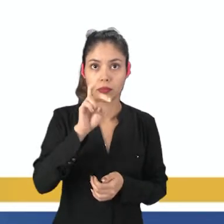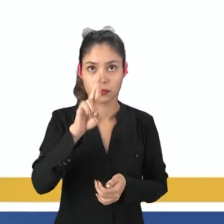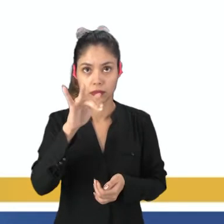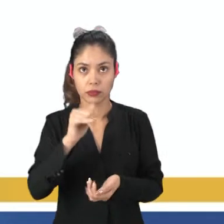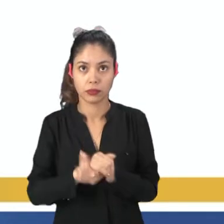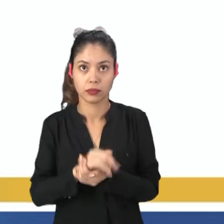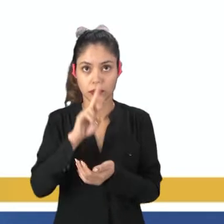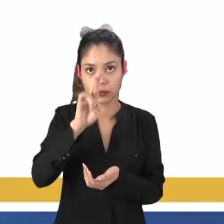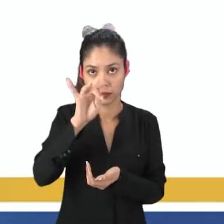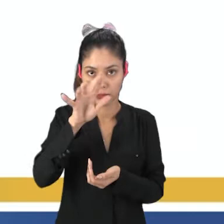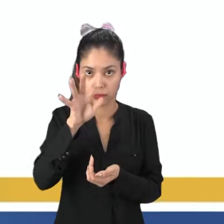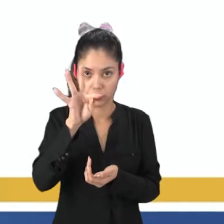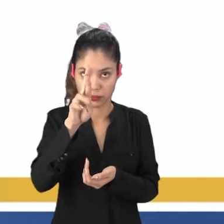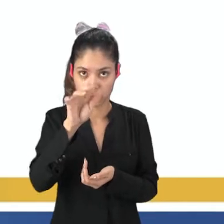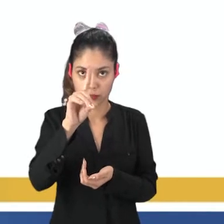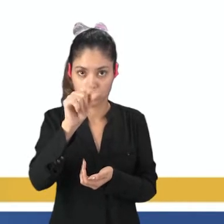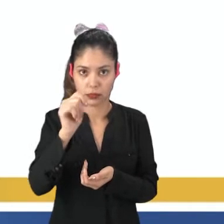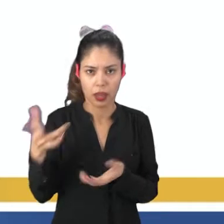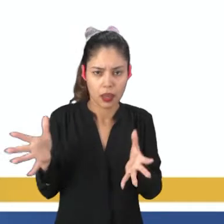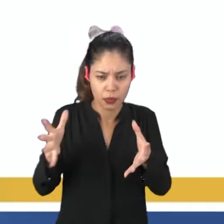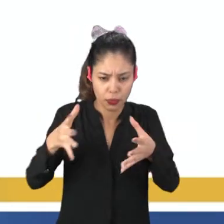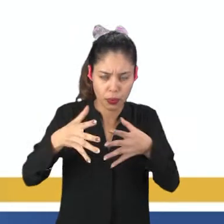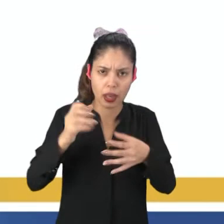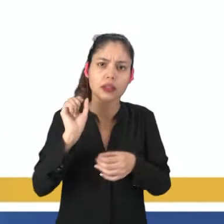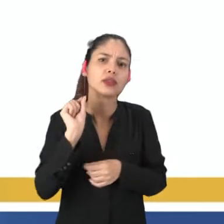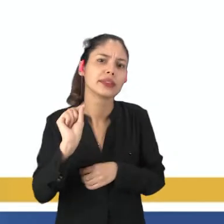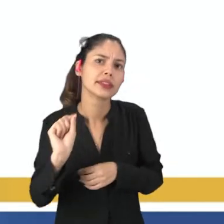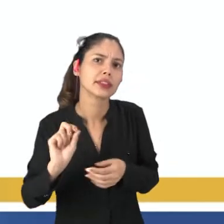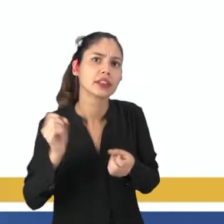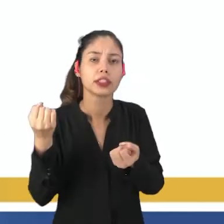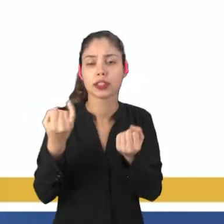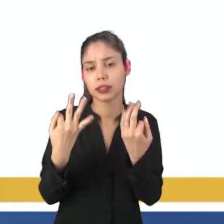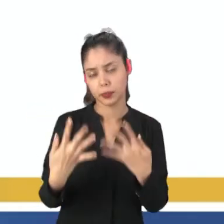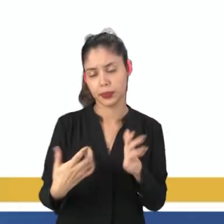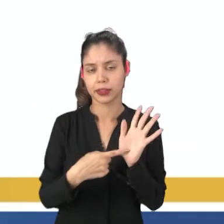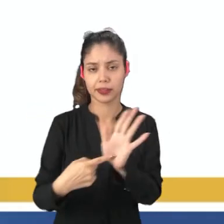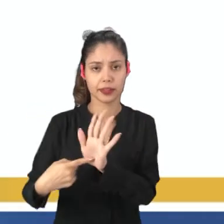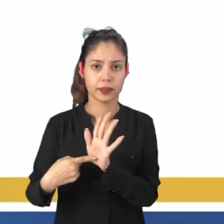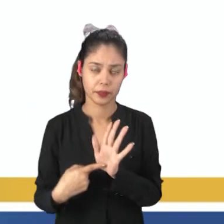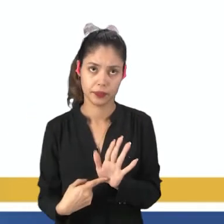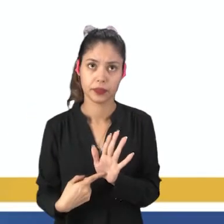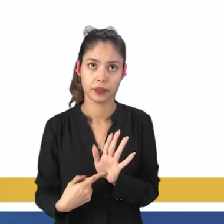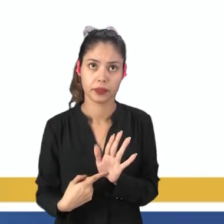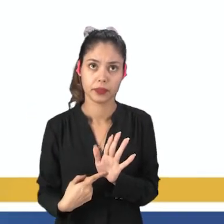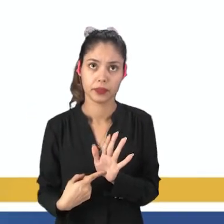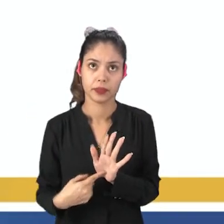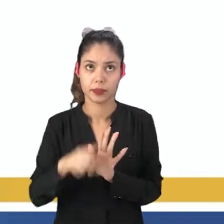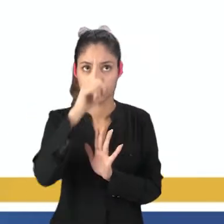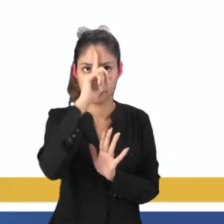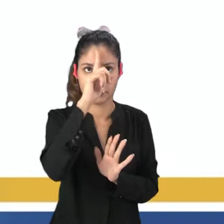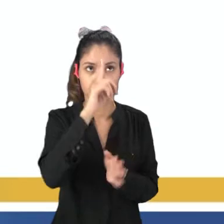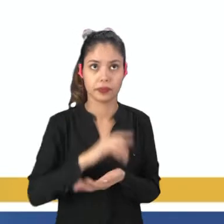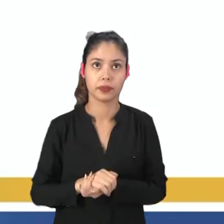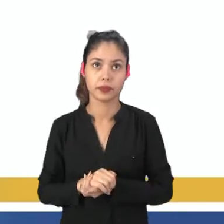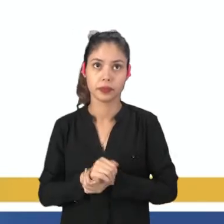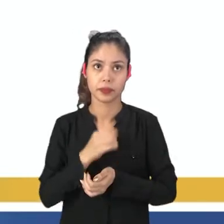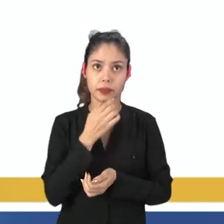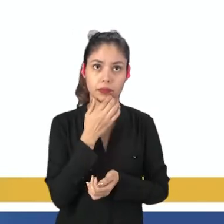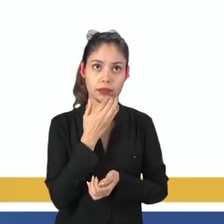e recatadas, o que se refere novamente a um adulto.